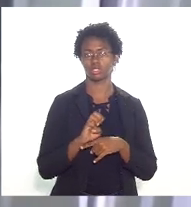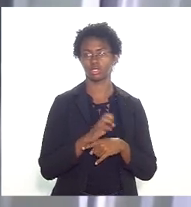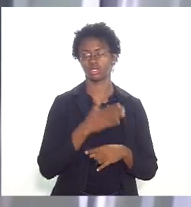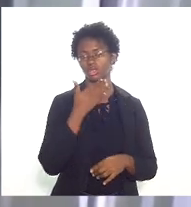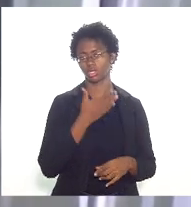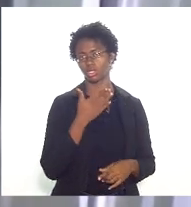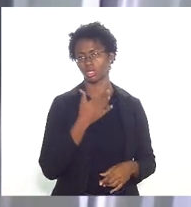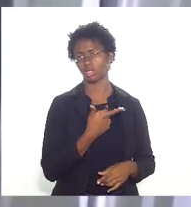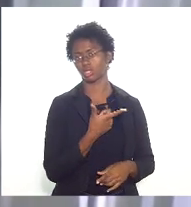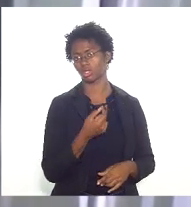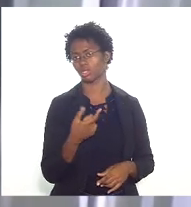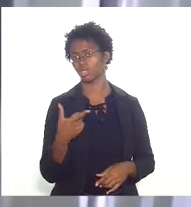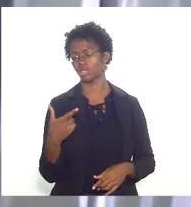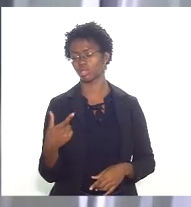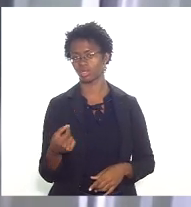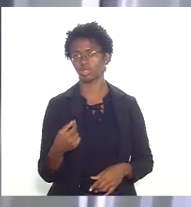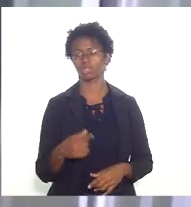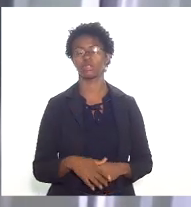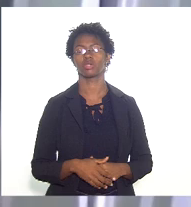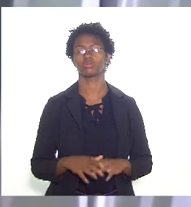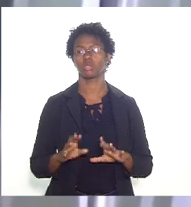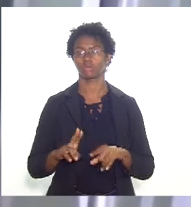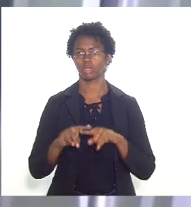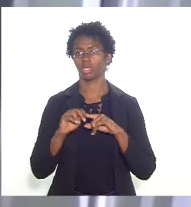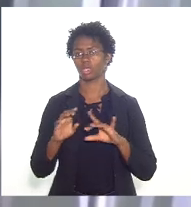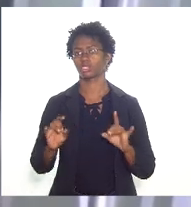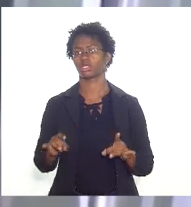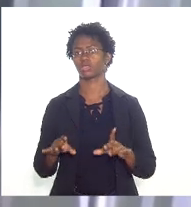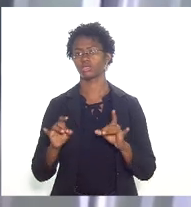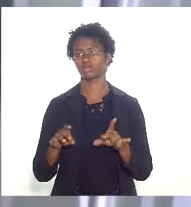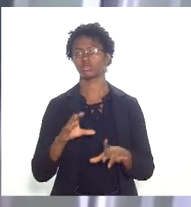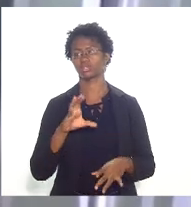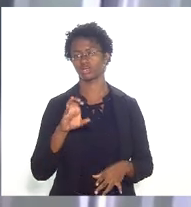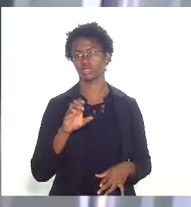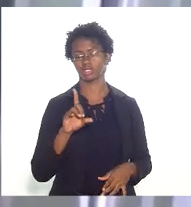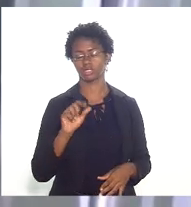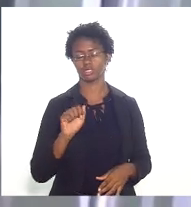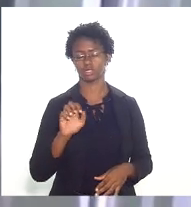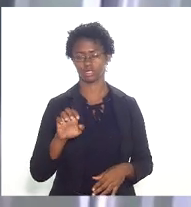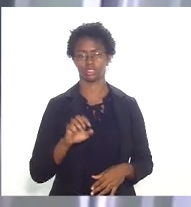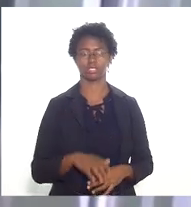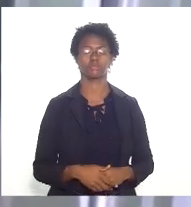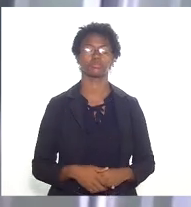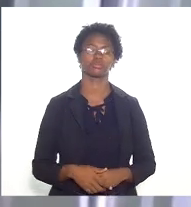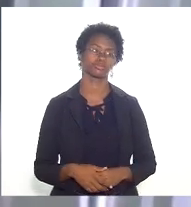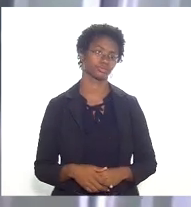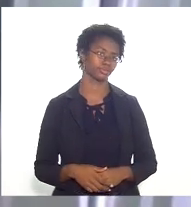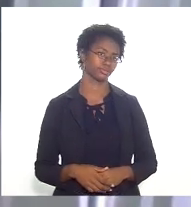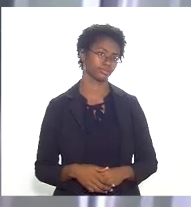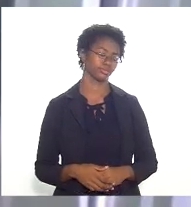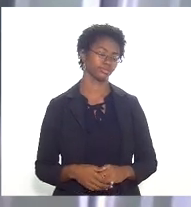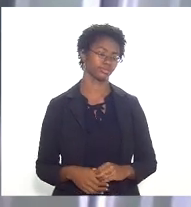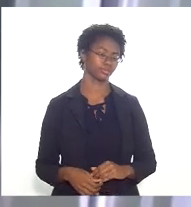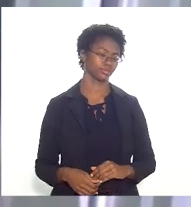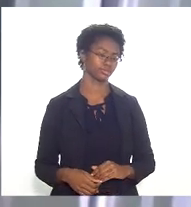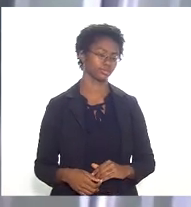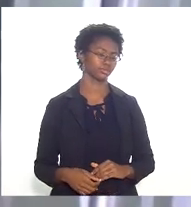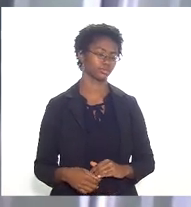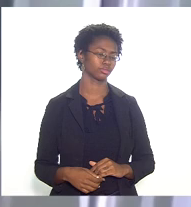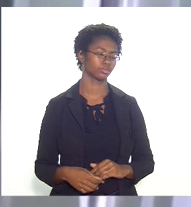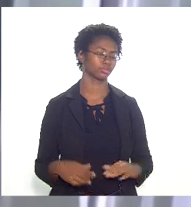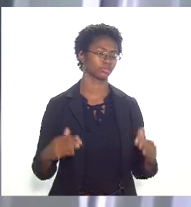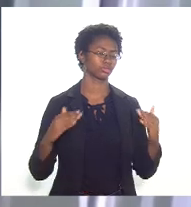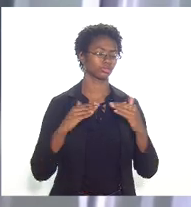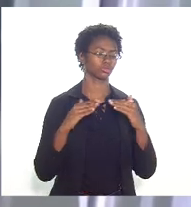2023 da base ao leilão é da Cedae a concorrência internacional 01 de 2020 eu concordo com